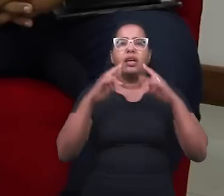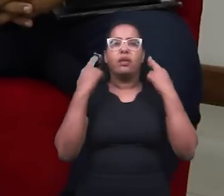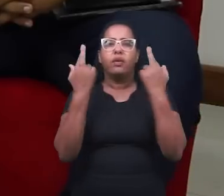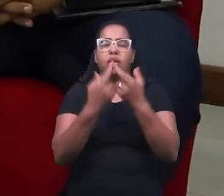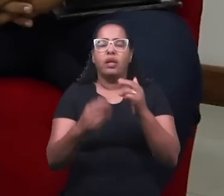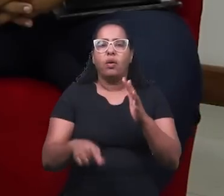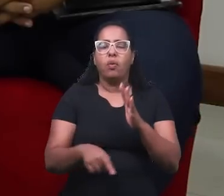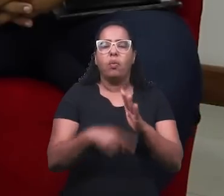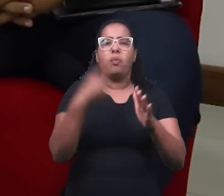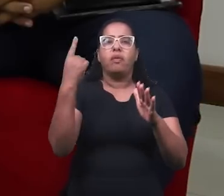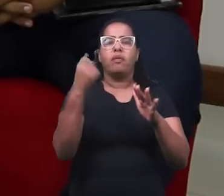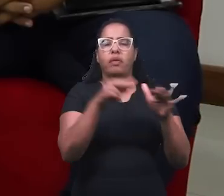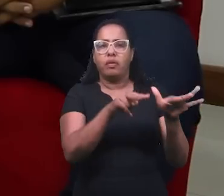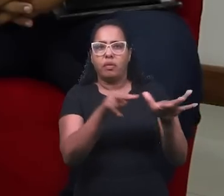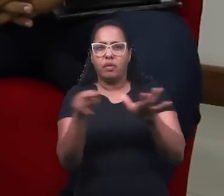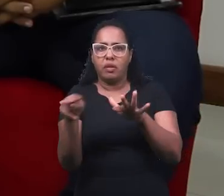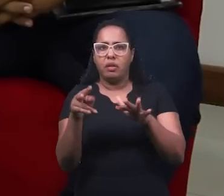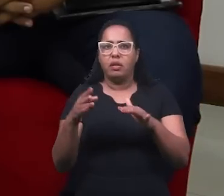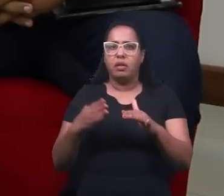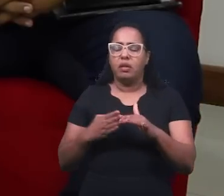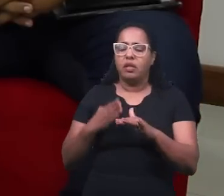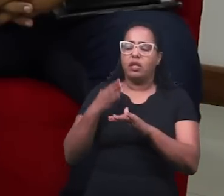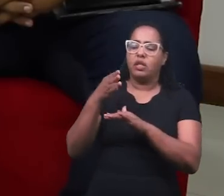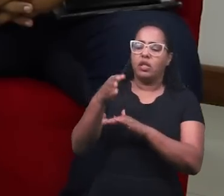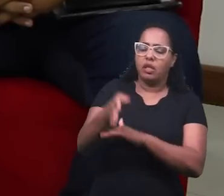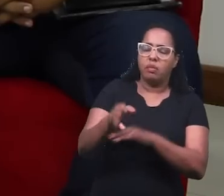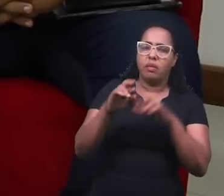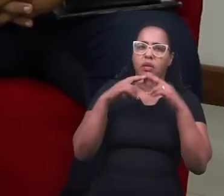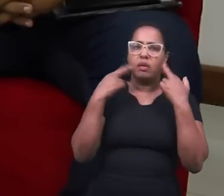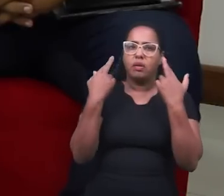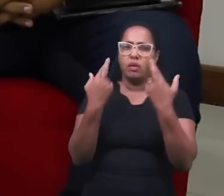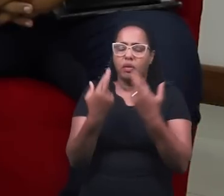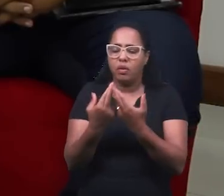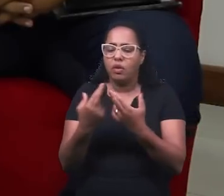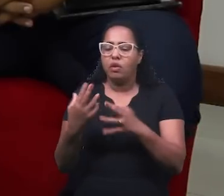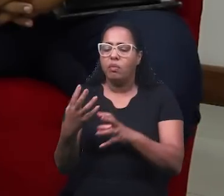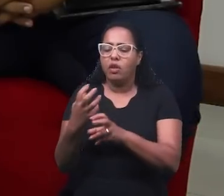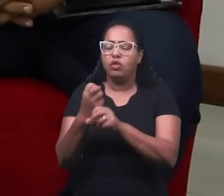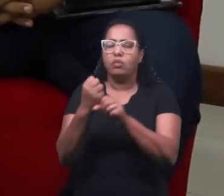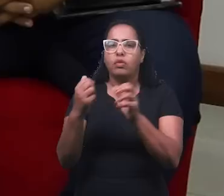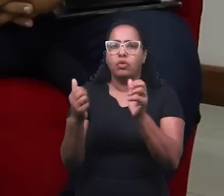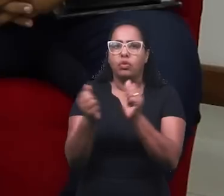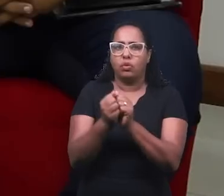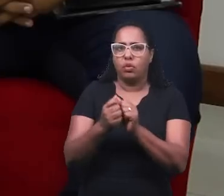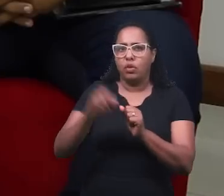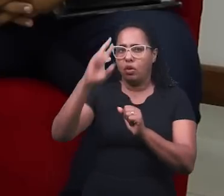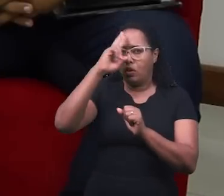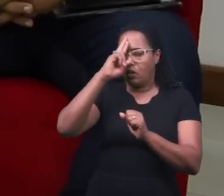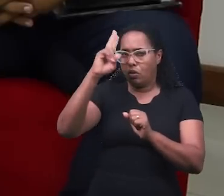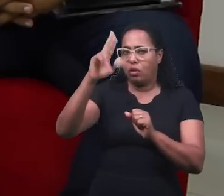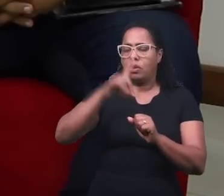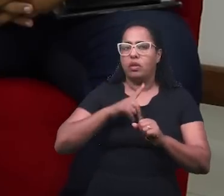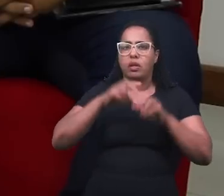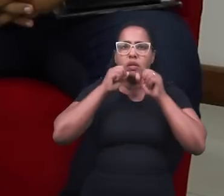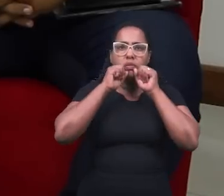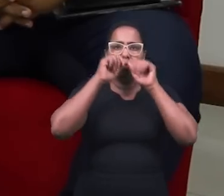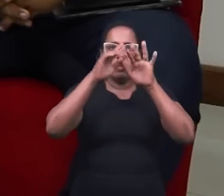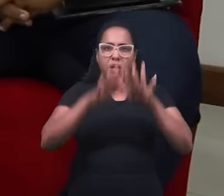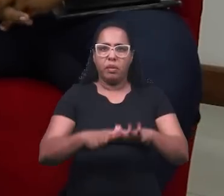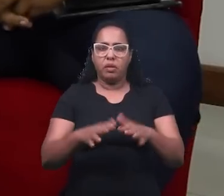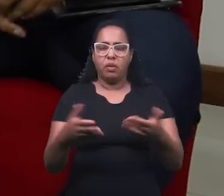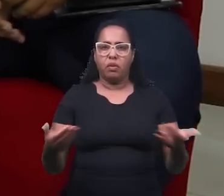semana. E nós chegamos ali para somar com esse grupo e o Senhor tem nos honrado muito, né? E